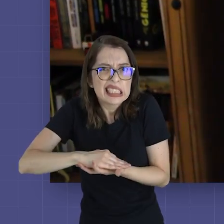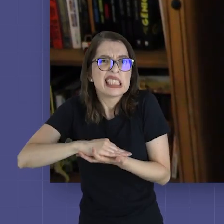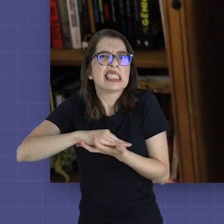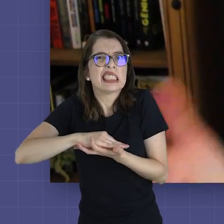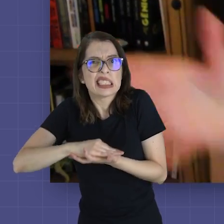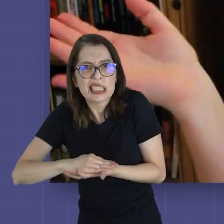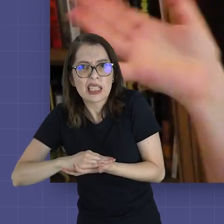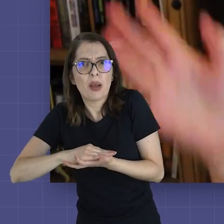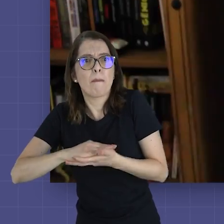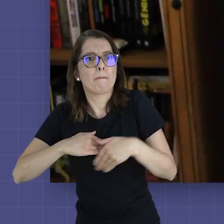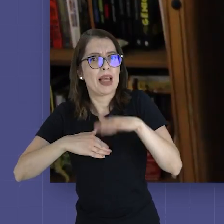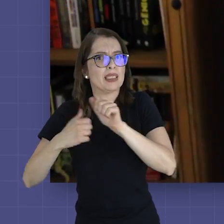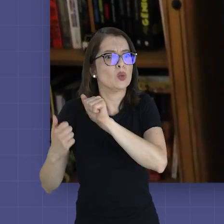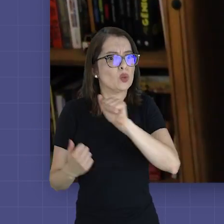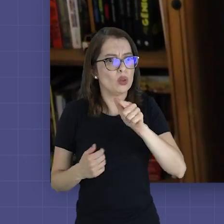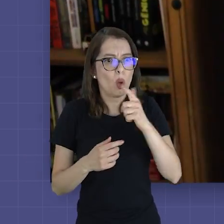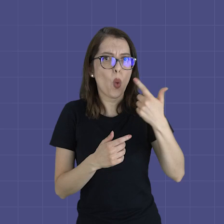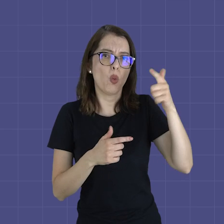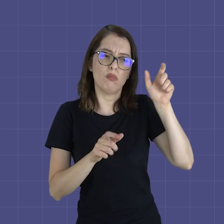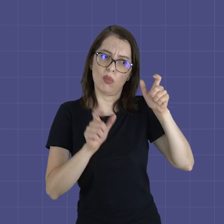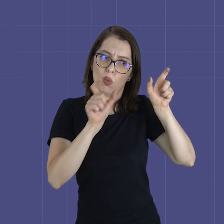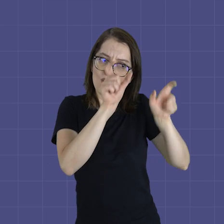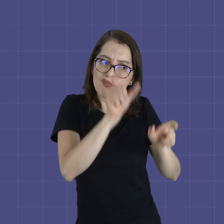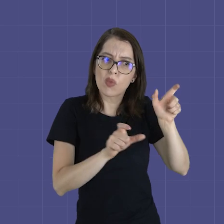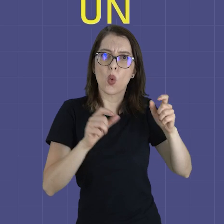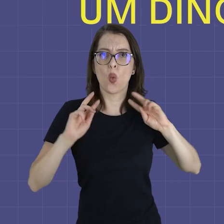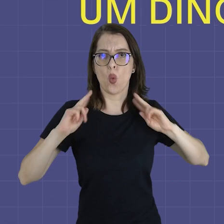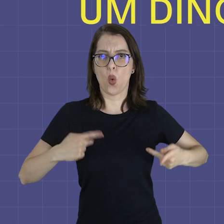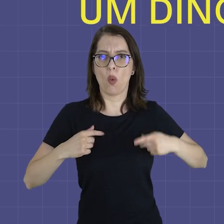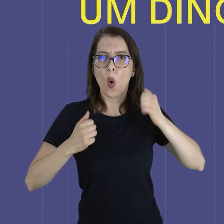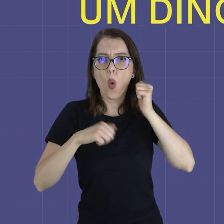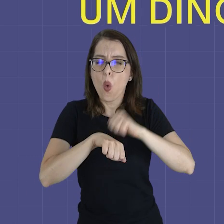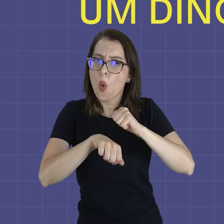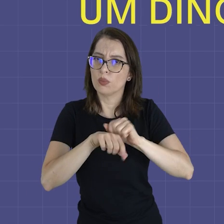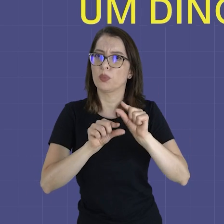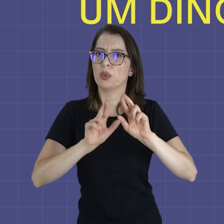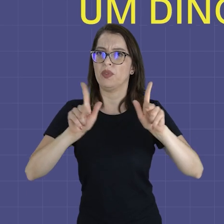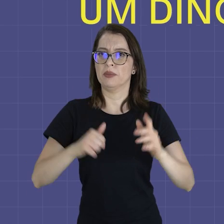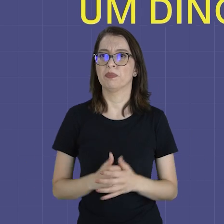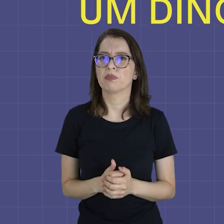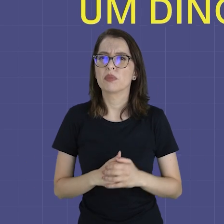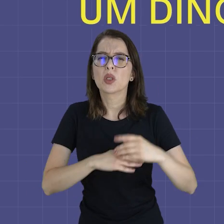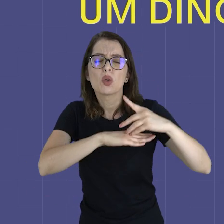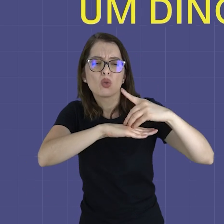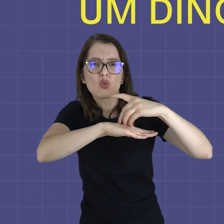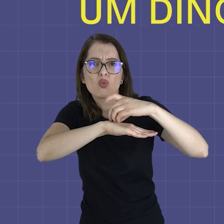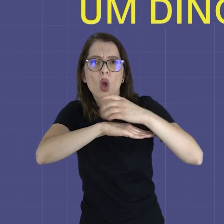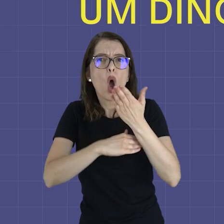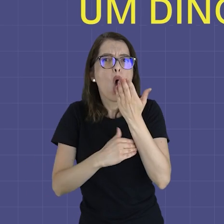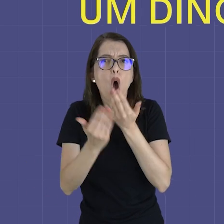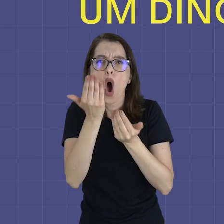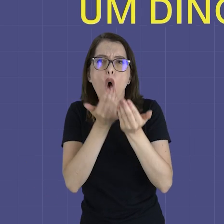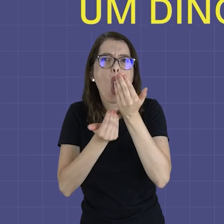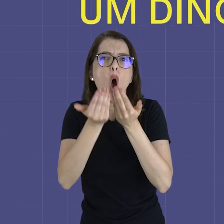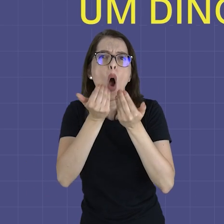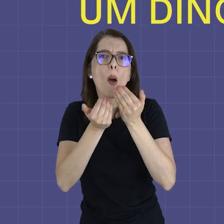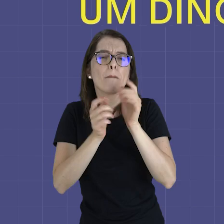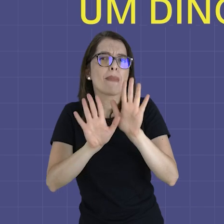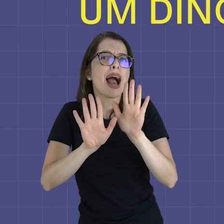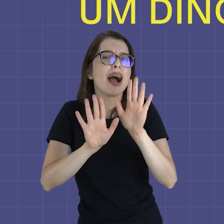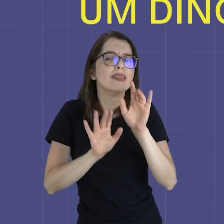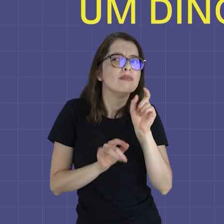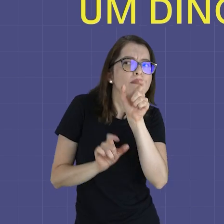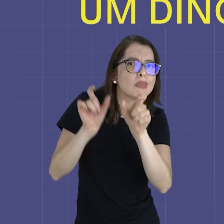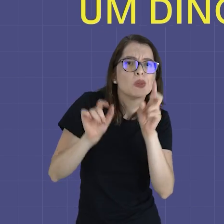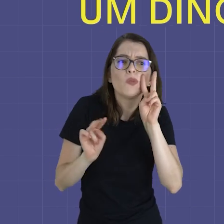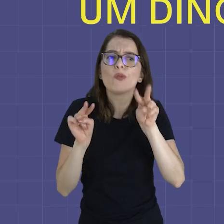que ossos que a gente encontra atualmente. Como é que as pessoas sabem o que o dinossauro come se